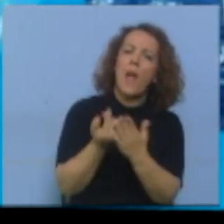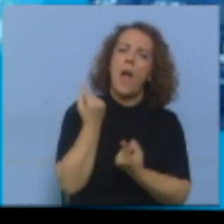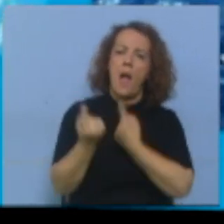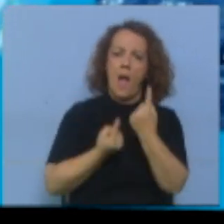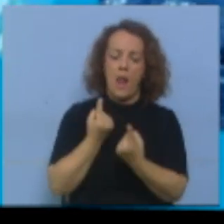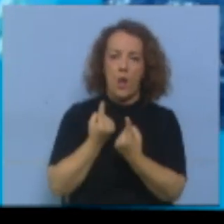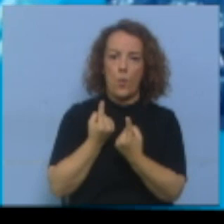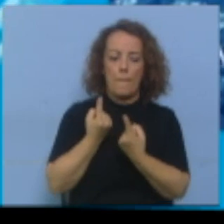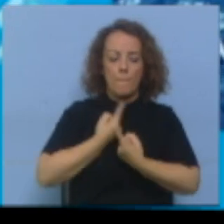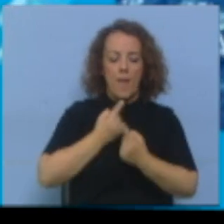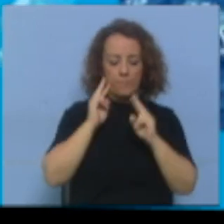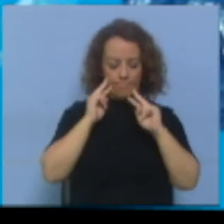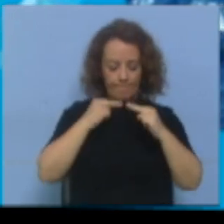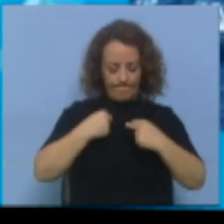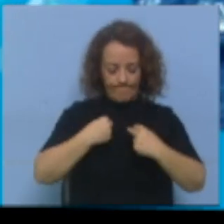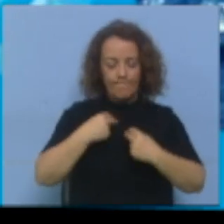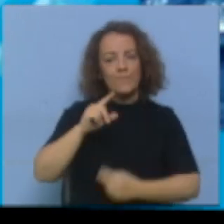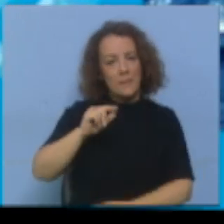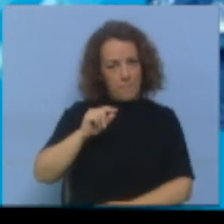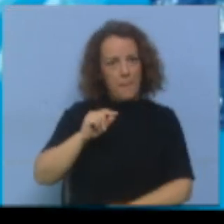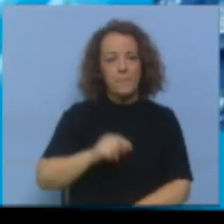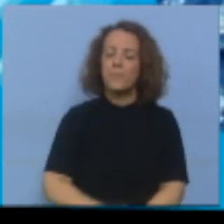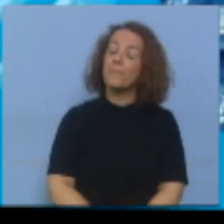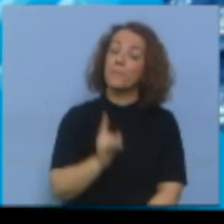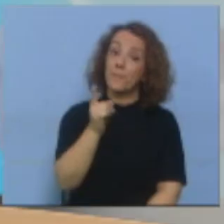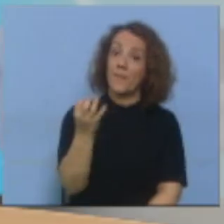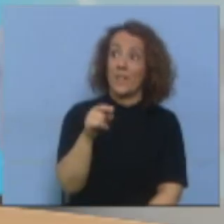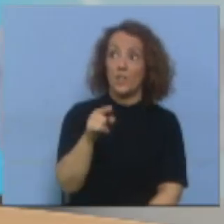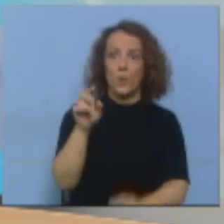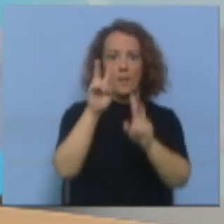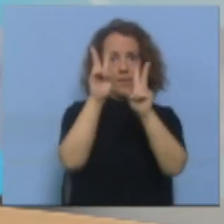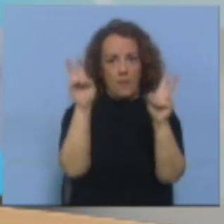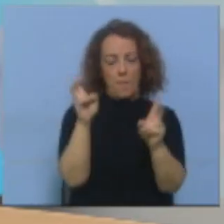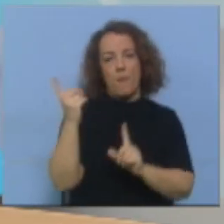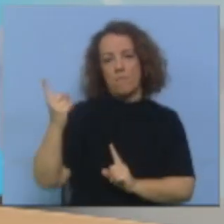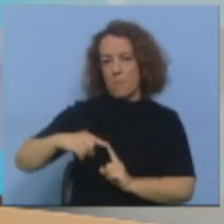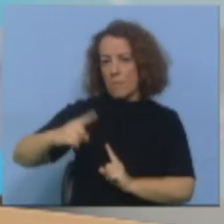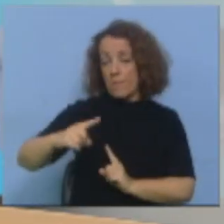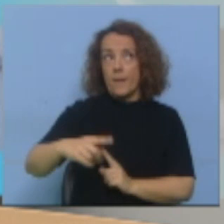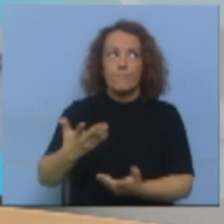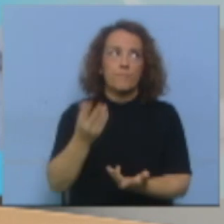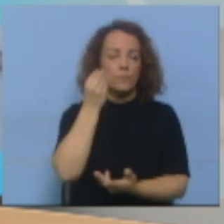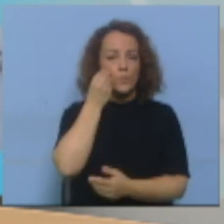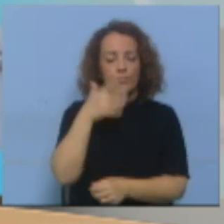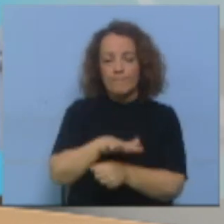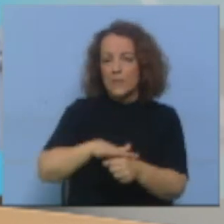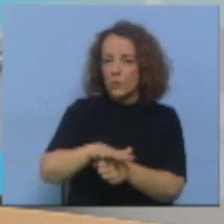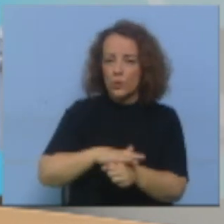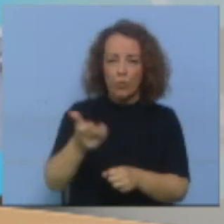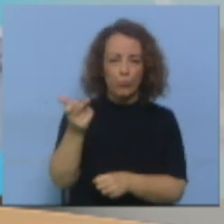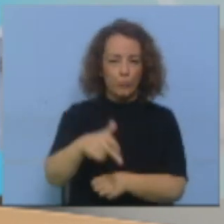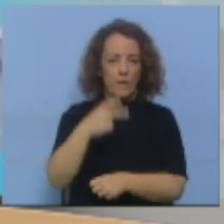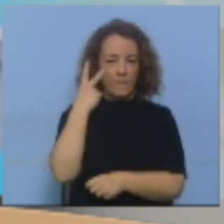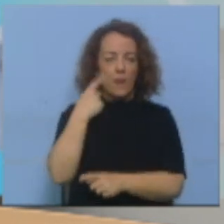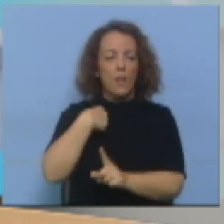ver esta realidade com os olhos da fé. Confesso que o tema é colocado recorrentemente pelas circunstâncias que estamos a viver e eu recordo-me